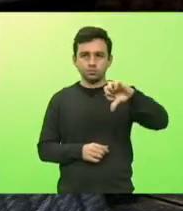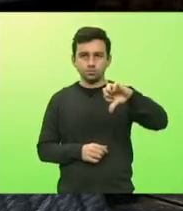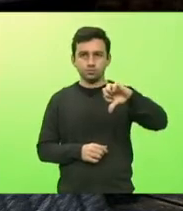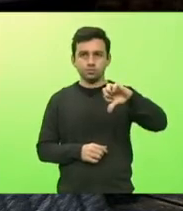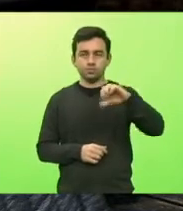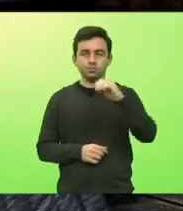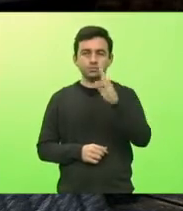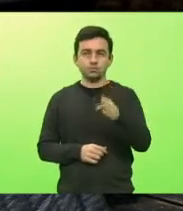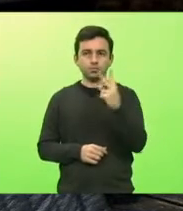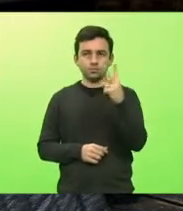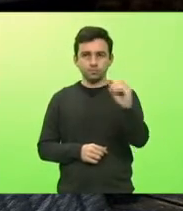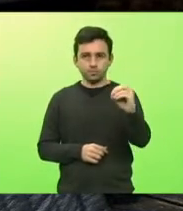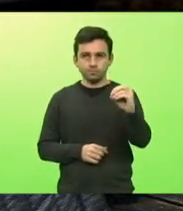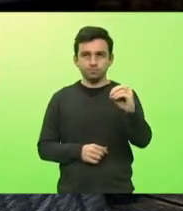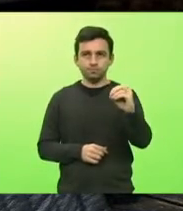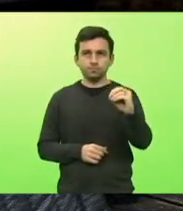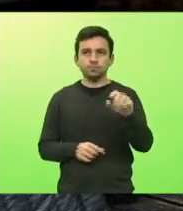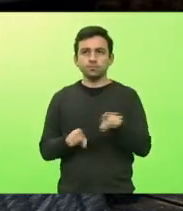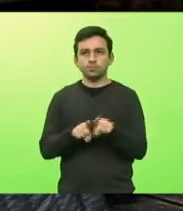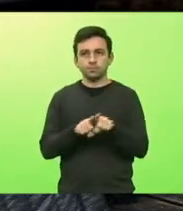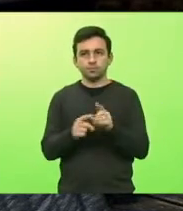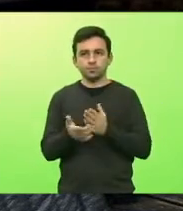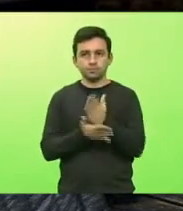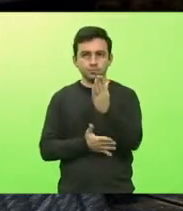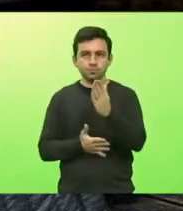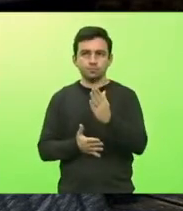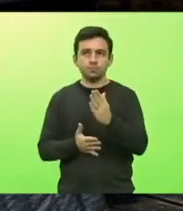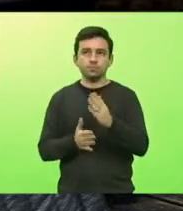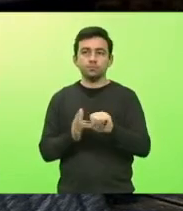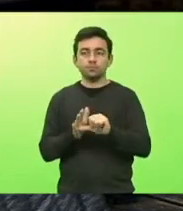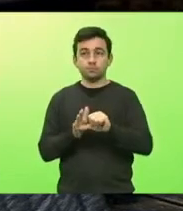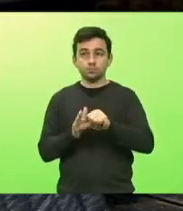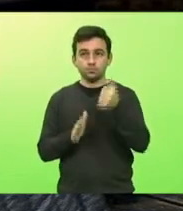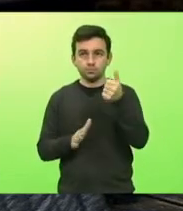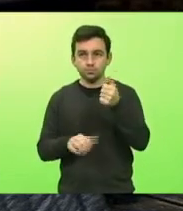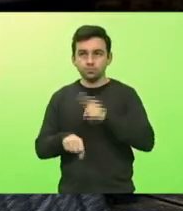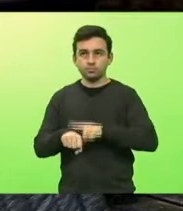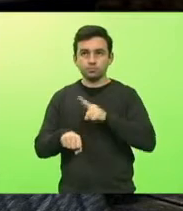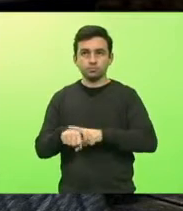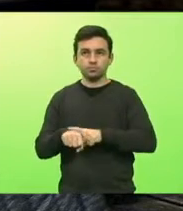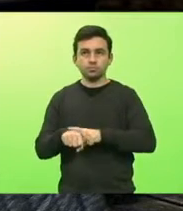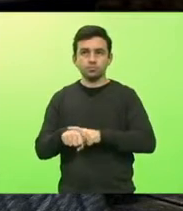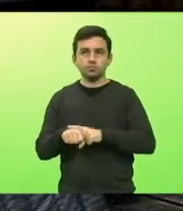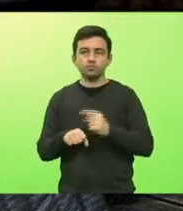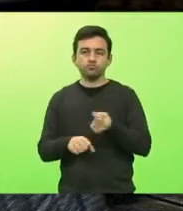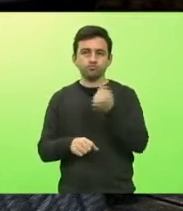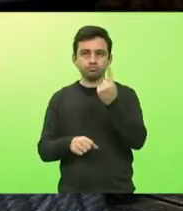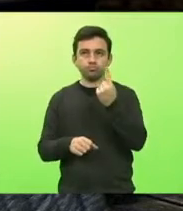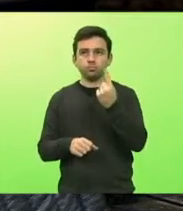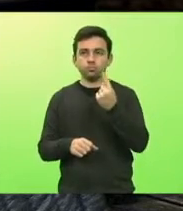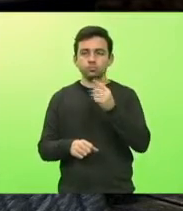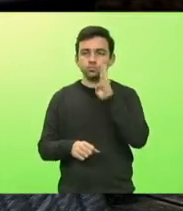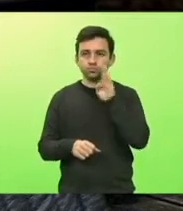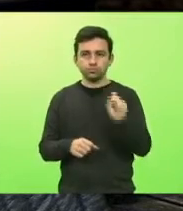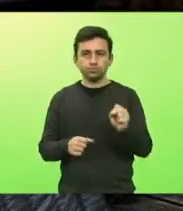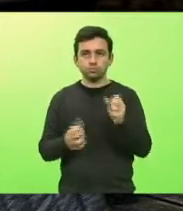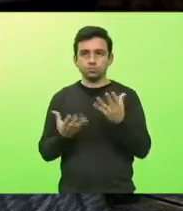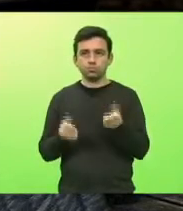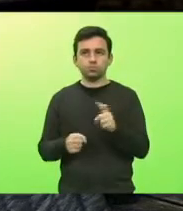respectivamente. Foi aprovada em turno único, por maioria, com voto contrário do senhor deputado Bruno Souza, a admissibilidade da medida provisória